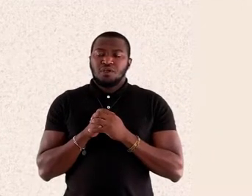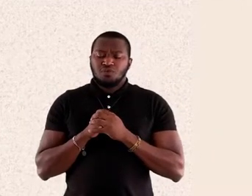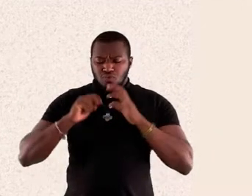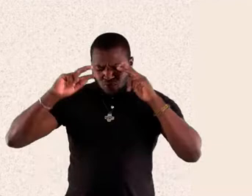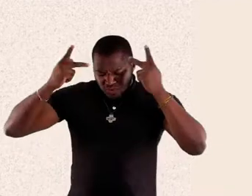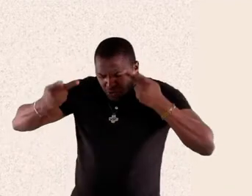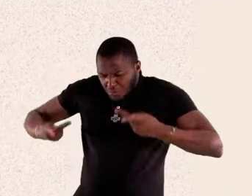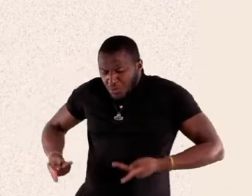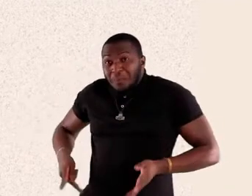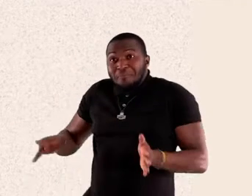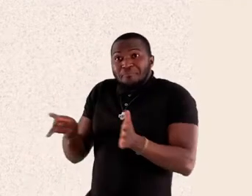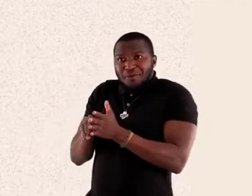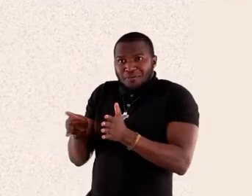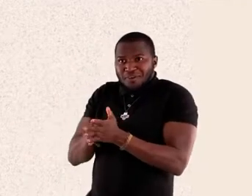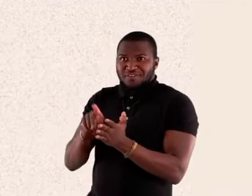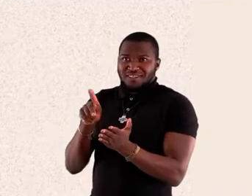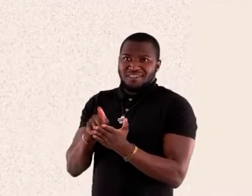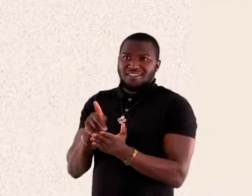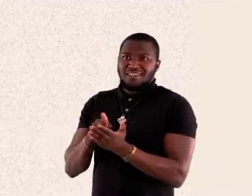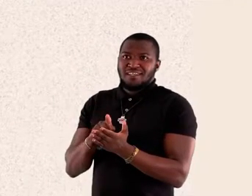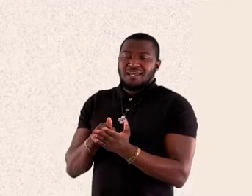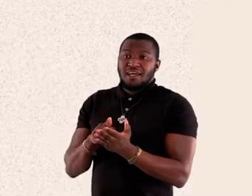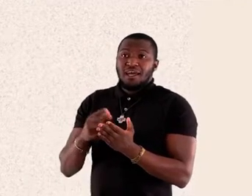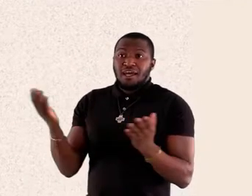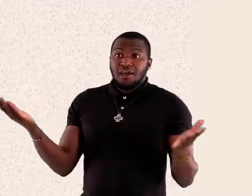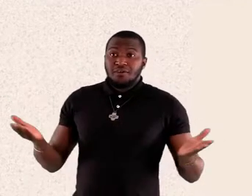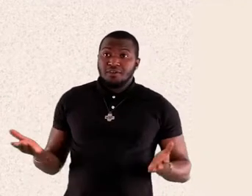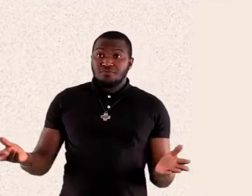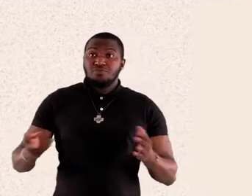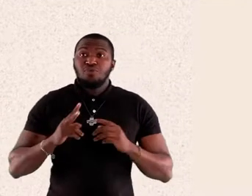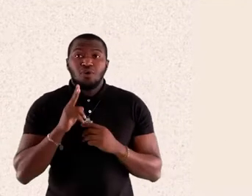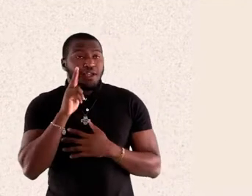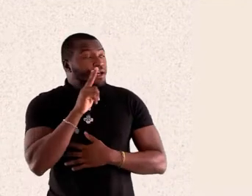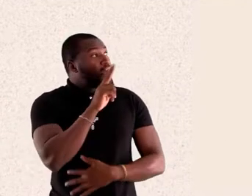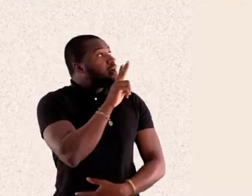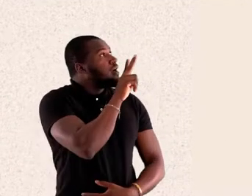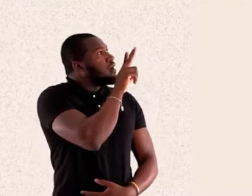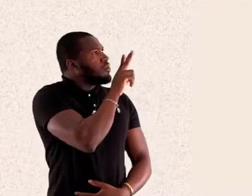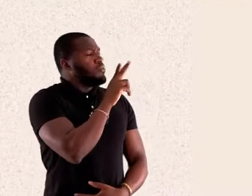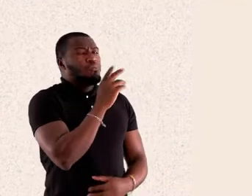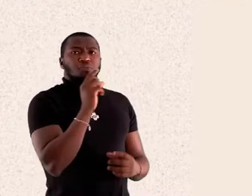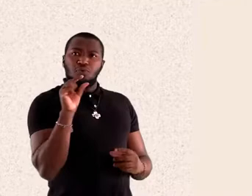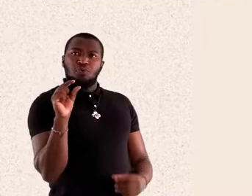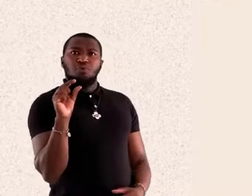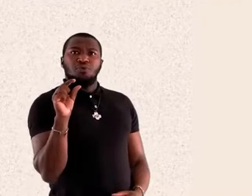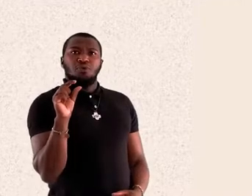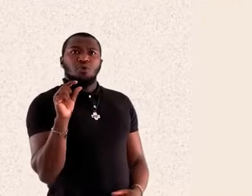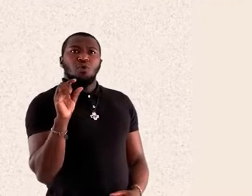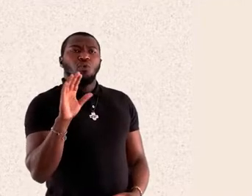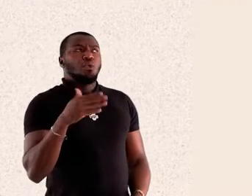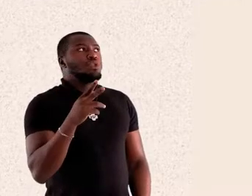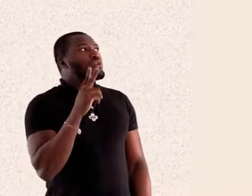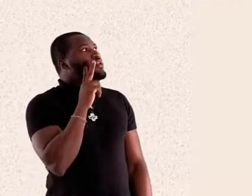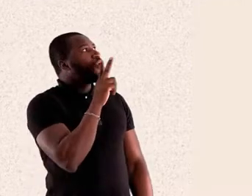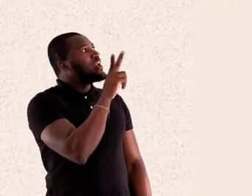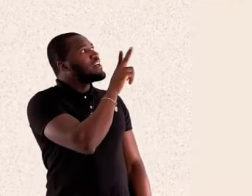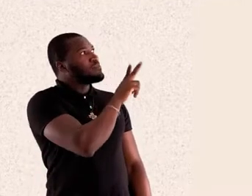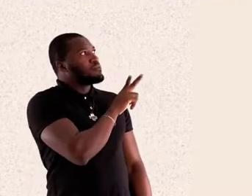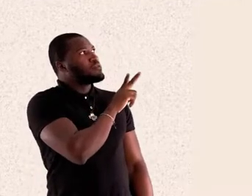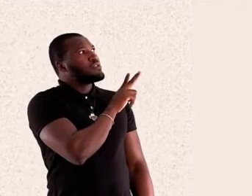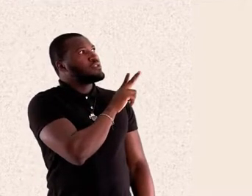ser humano na verdade aqui vou me deter um pouquinho né na quando a gente olha para